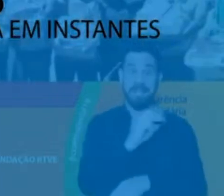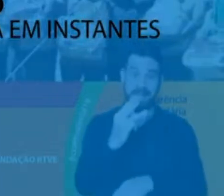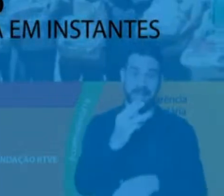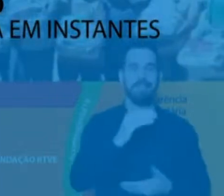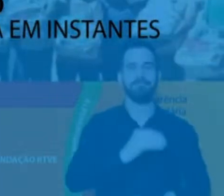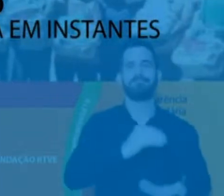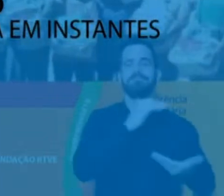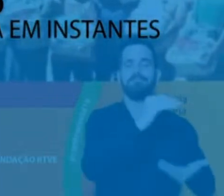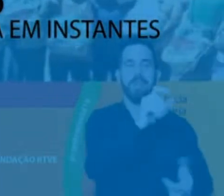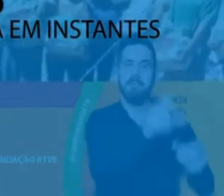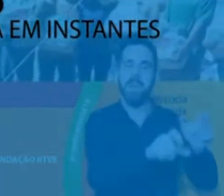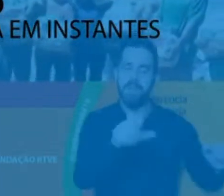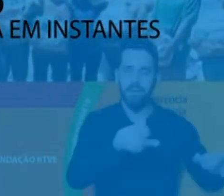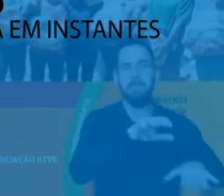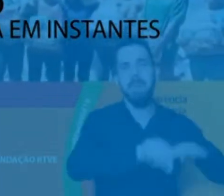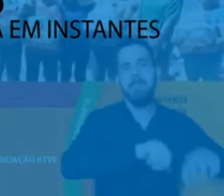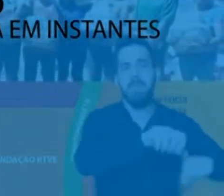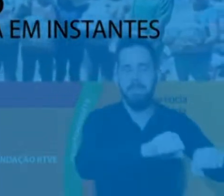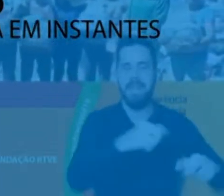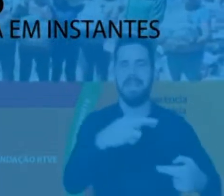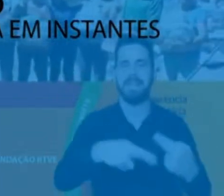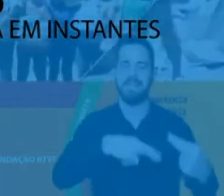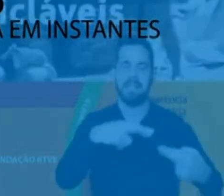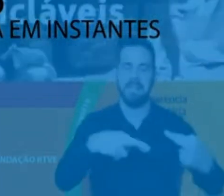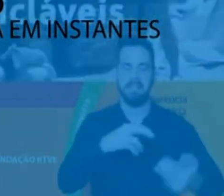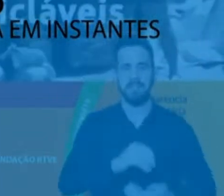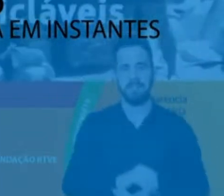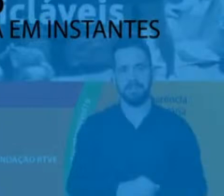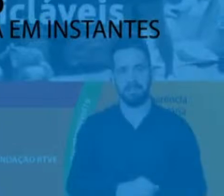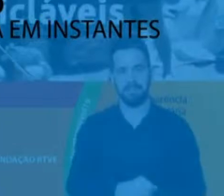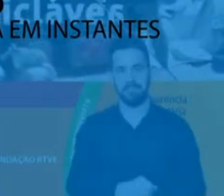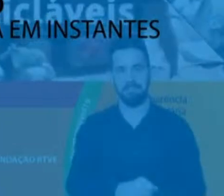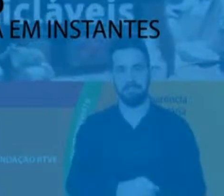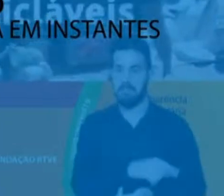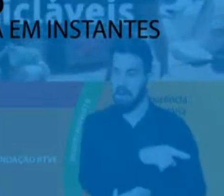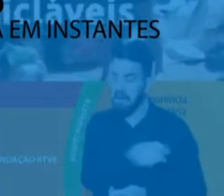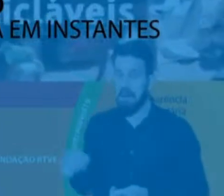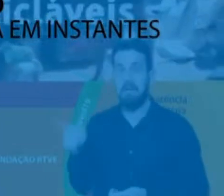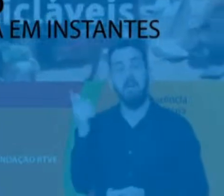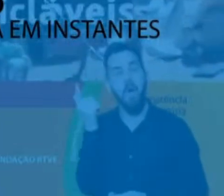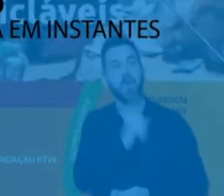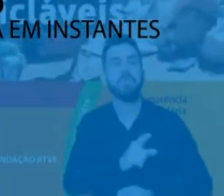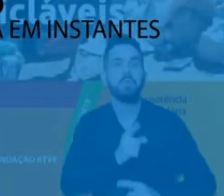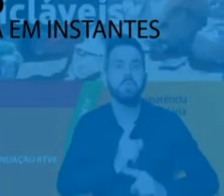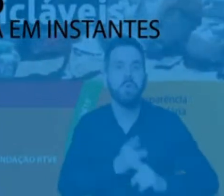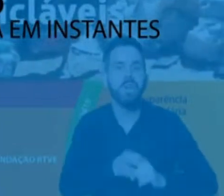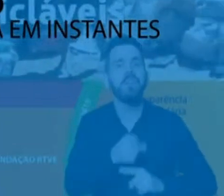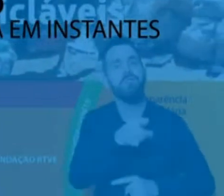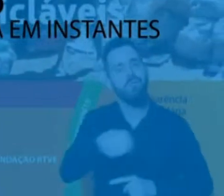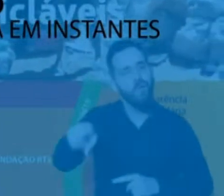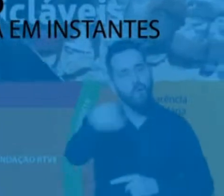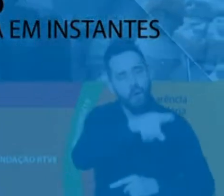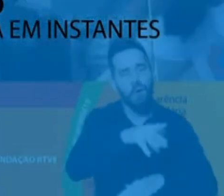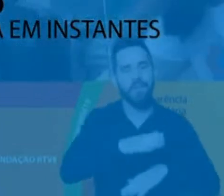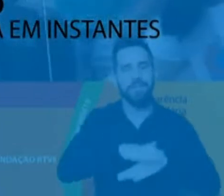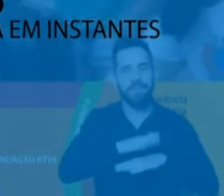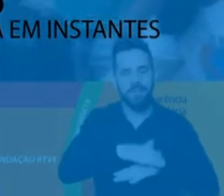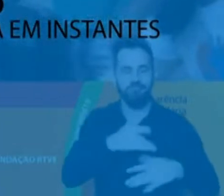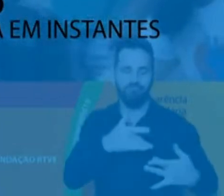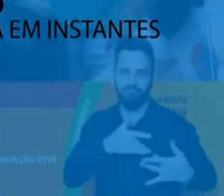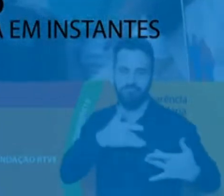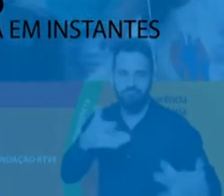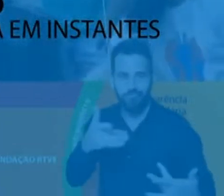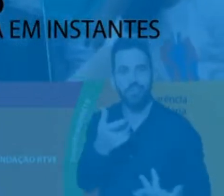fim, 303 cestas foram doadas para catadores de materiais recicláveis. Essa ação